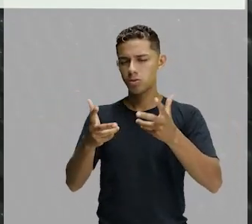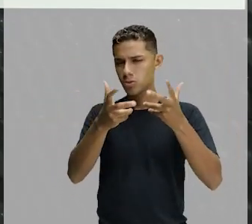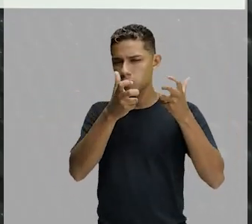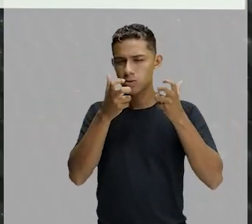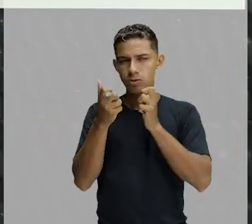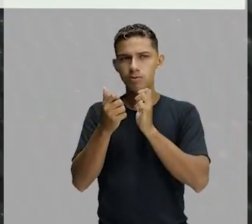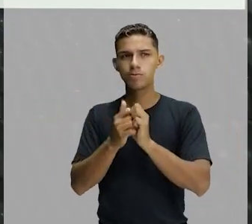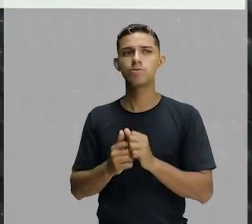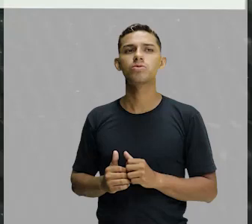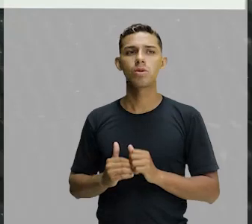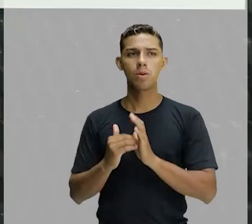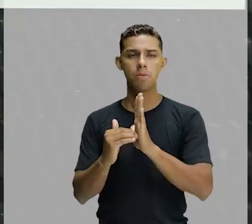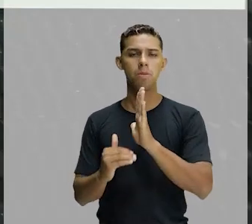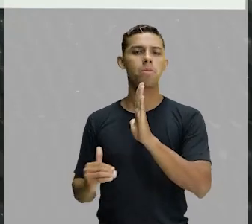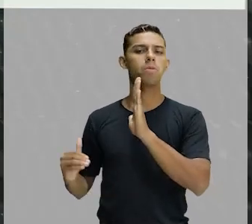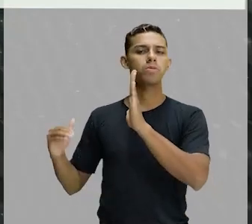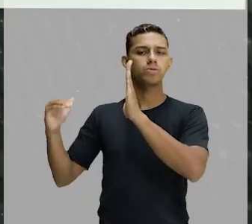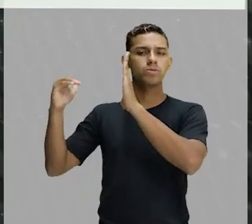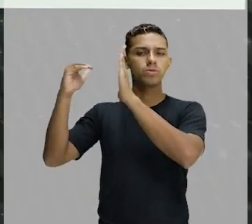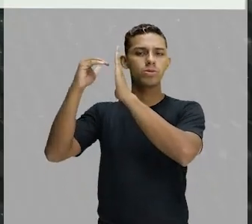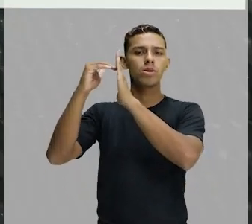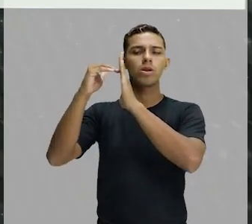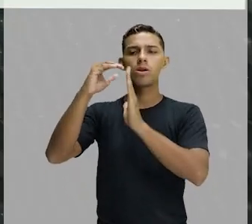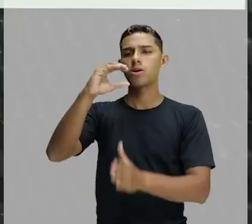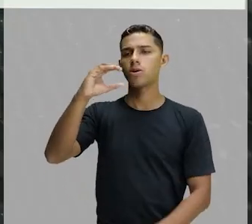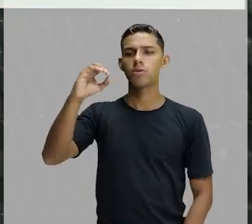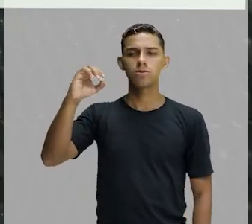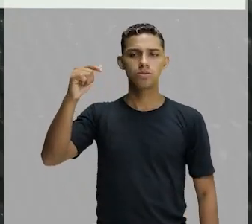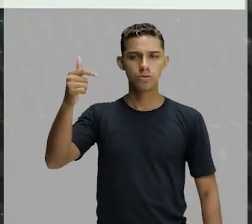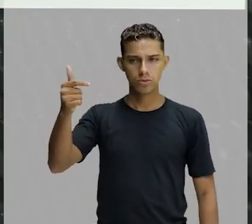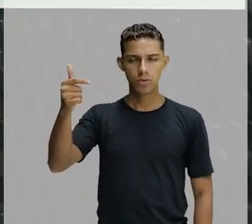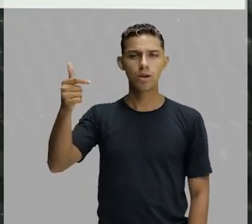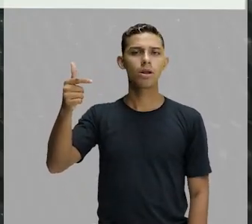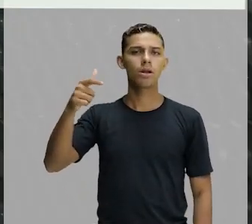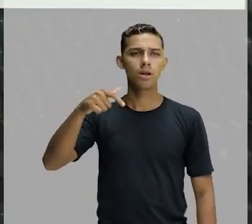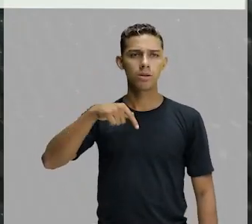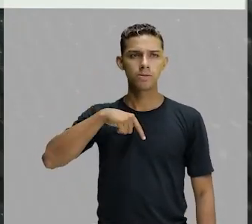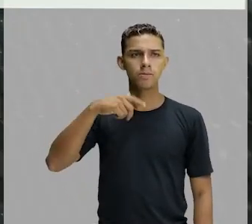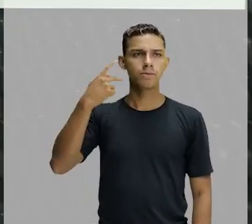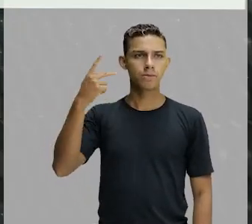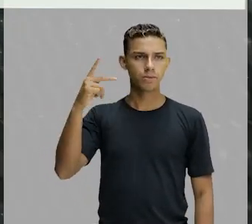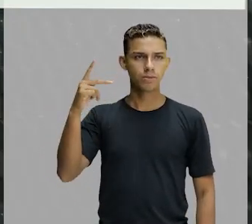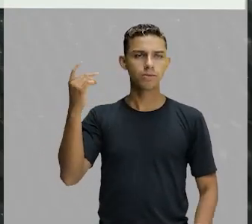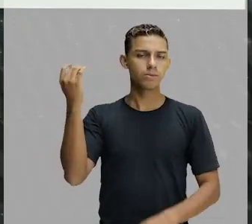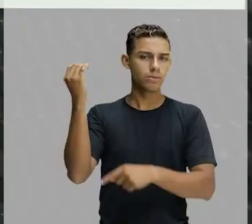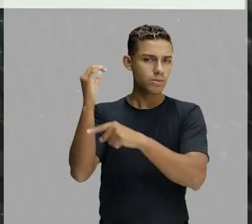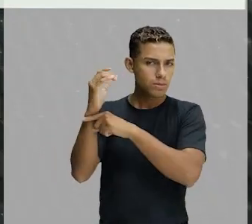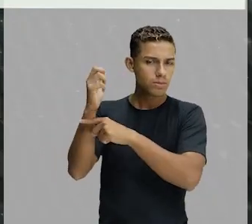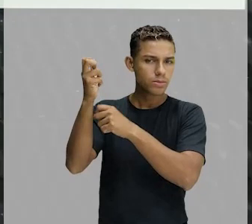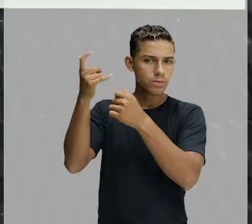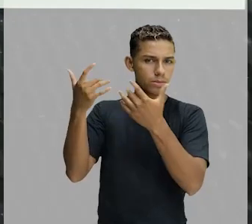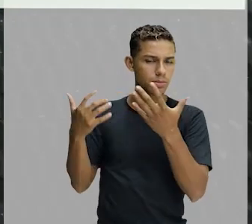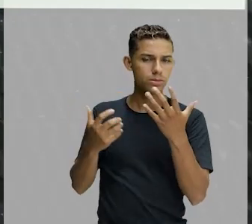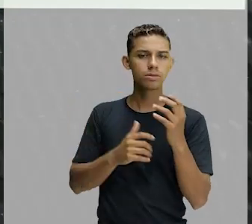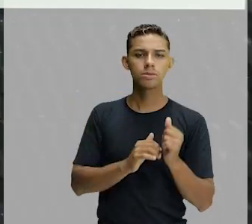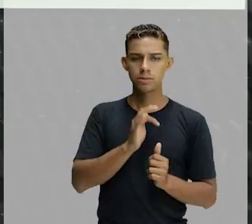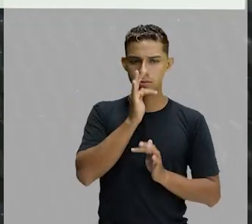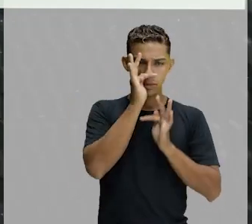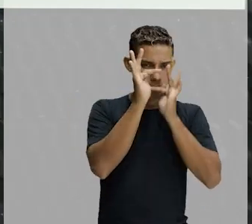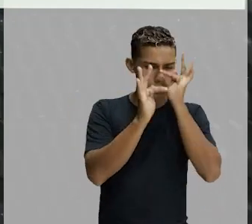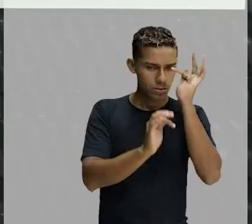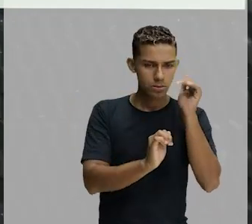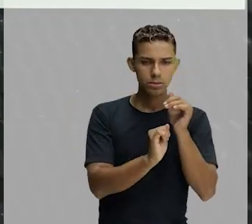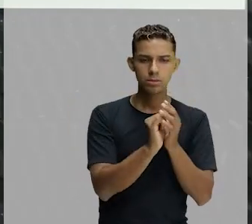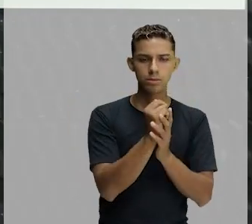se aumentou a concentração de gás carbônico desse ambiente fechado, essa planta que fica exposta nesse local,